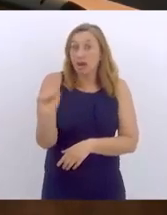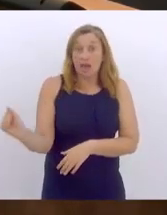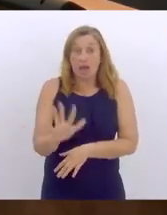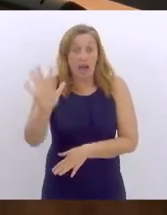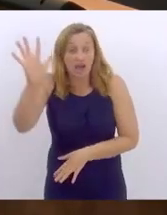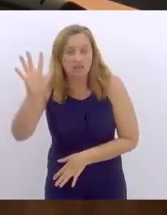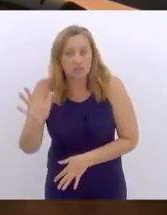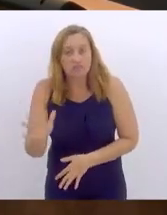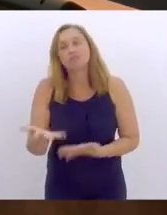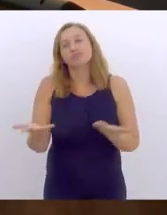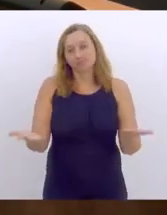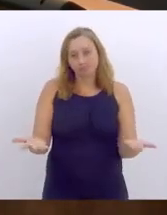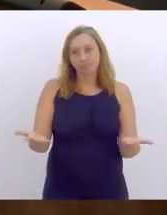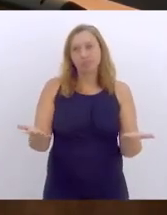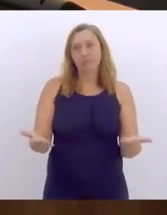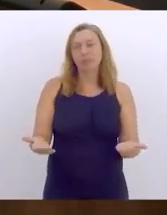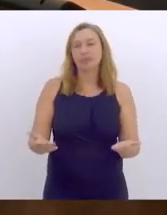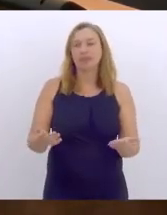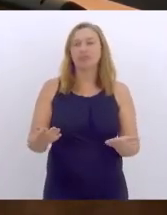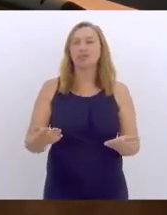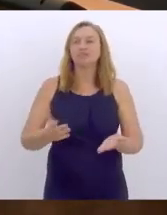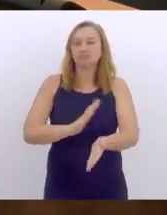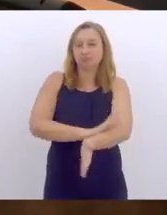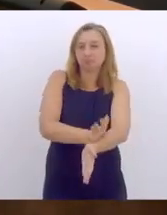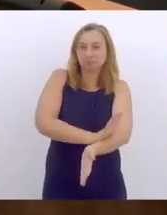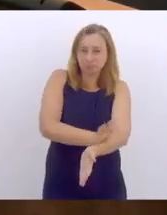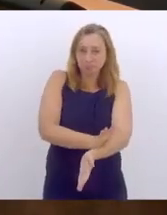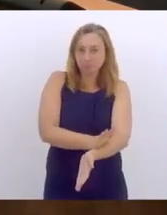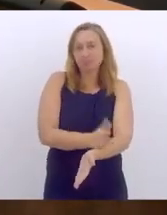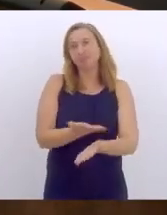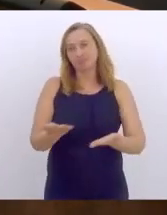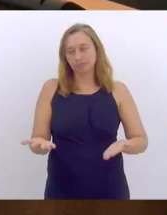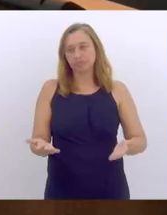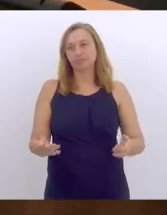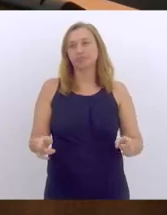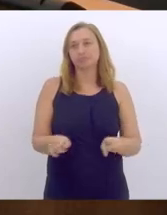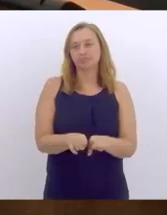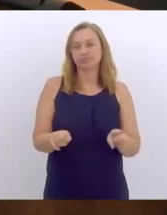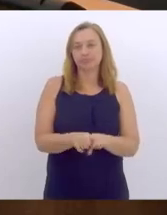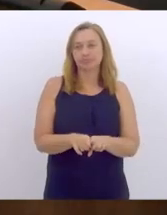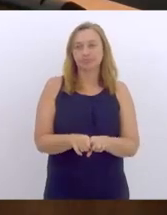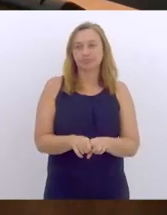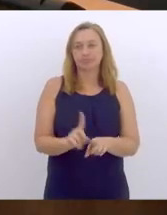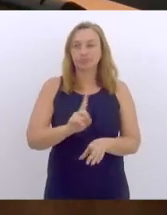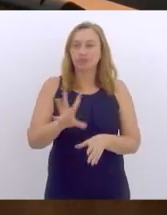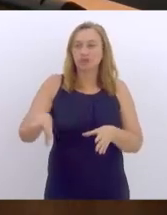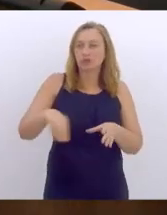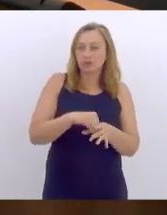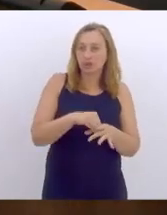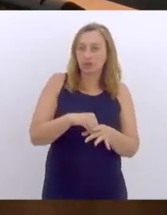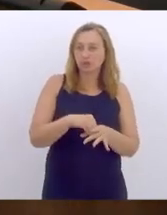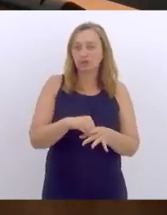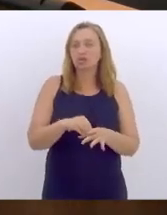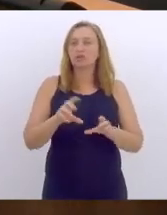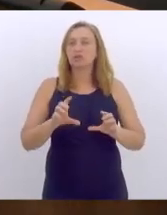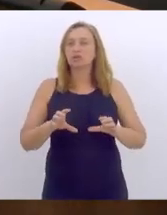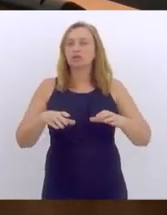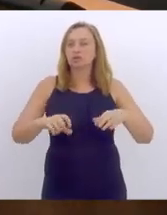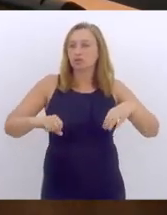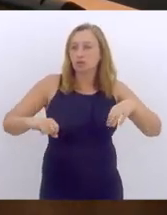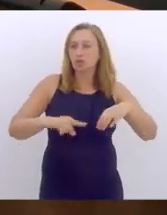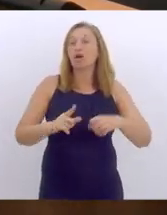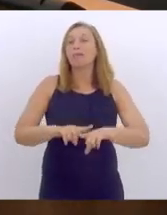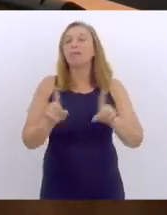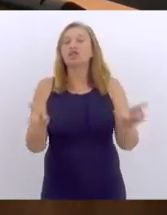absurdos e uma lógica muito racista e misógina também colocada, não só dentro dos campos, mas